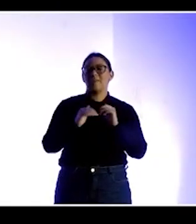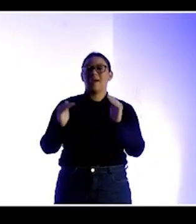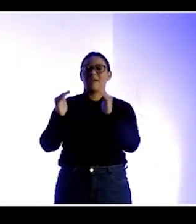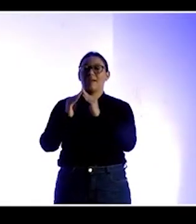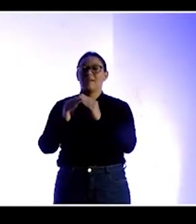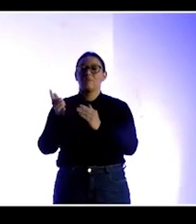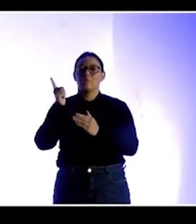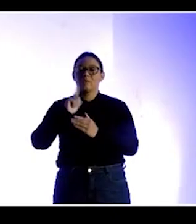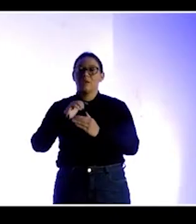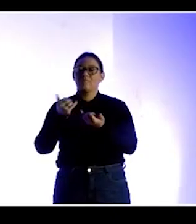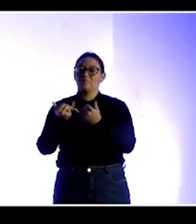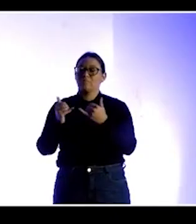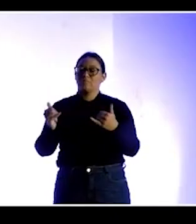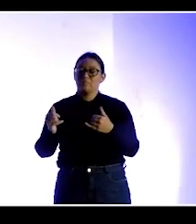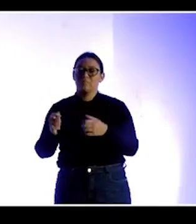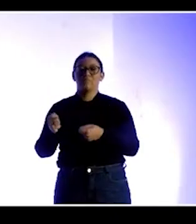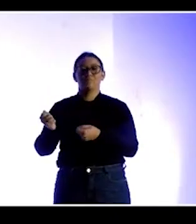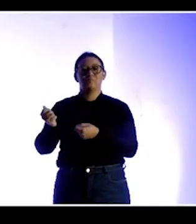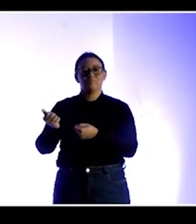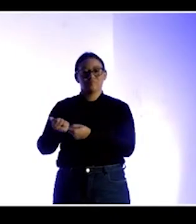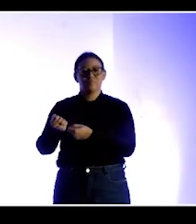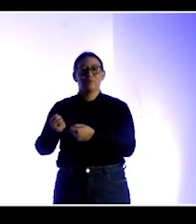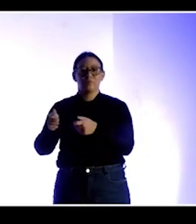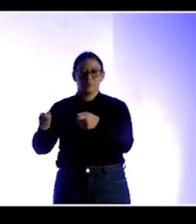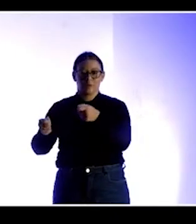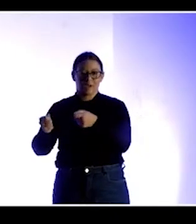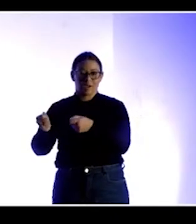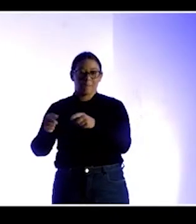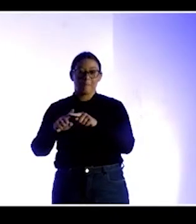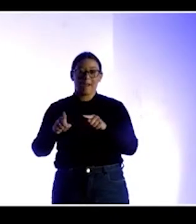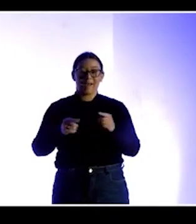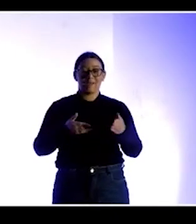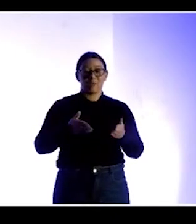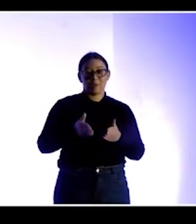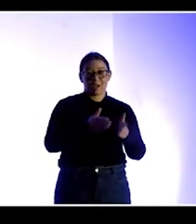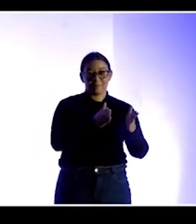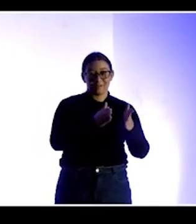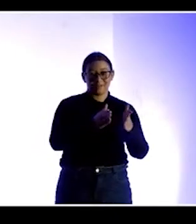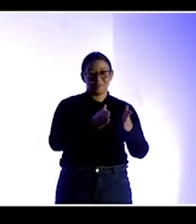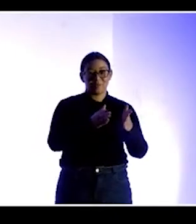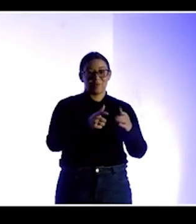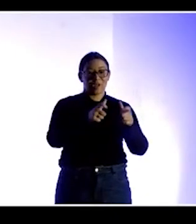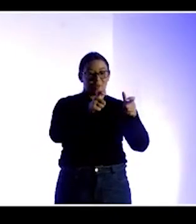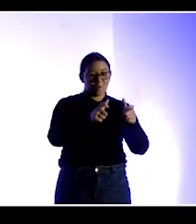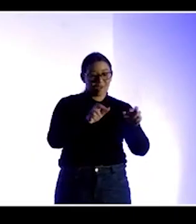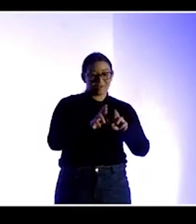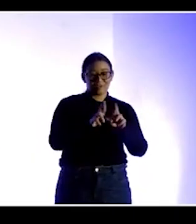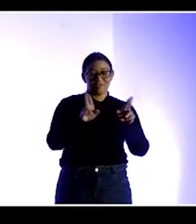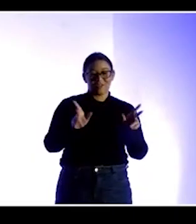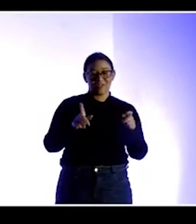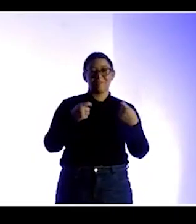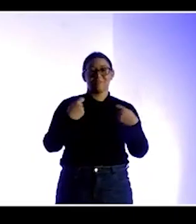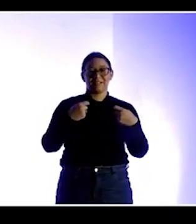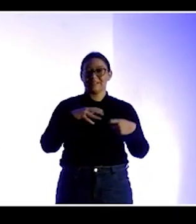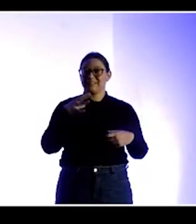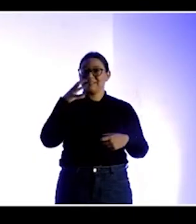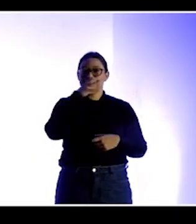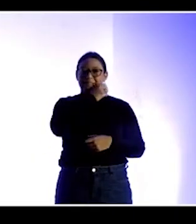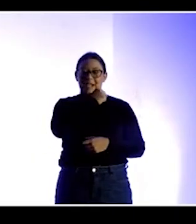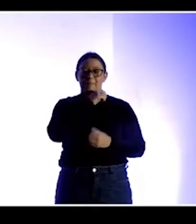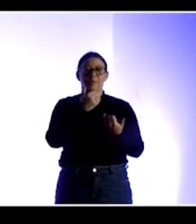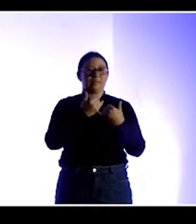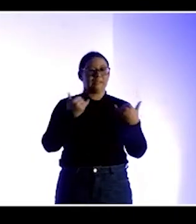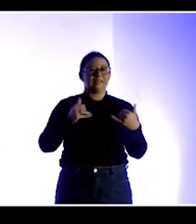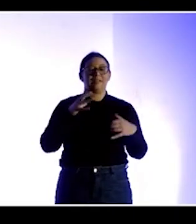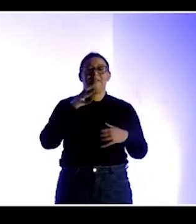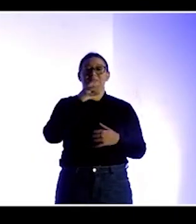novo centenas de quilômetros. Mas na estrada isso é um problema, porque eu preciso carregar em pouco tempo muita energia. E isso